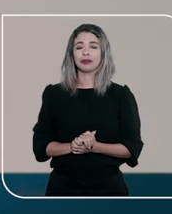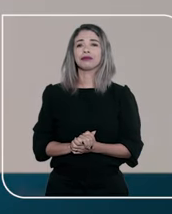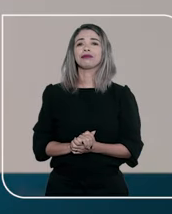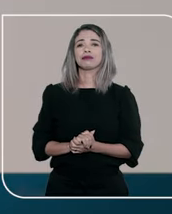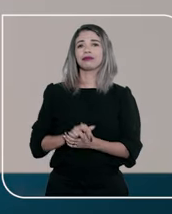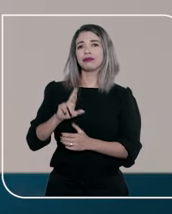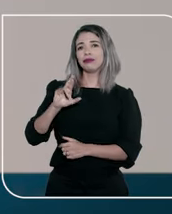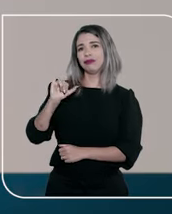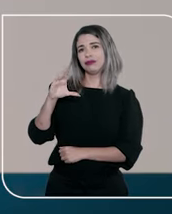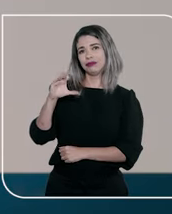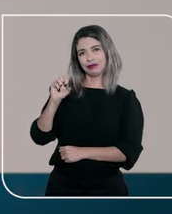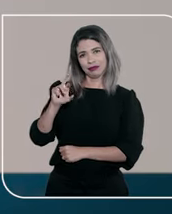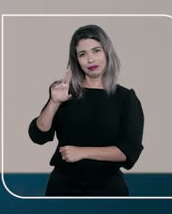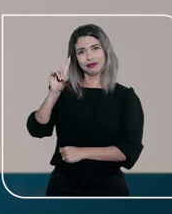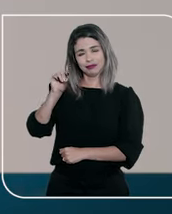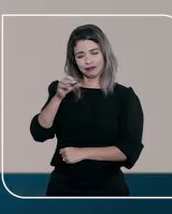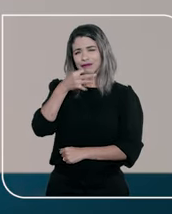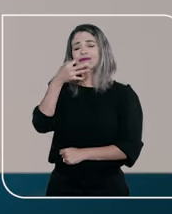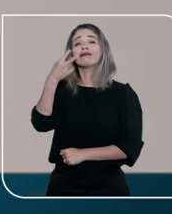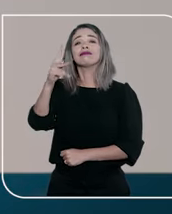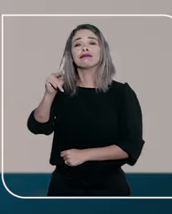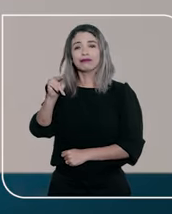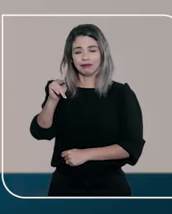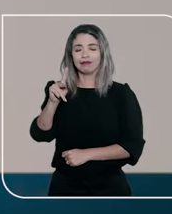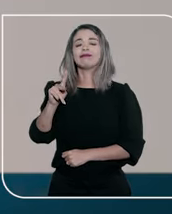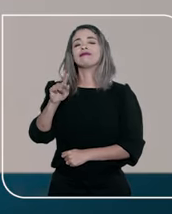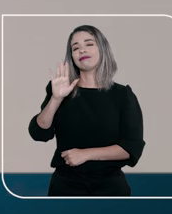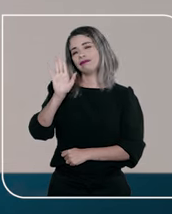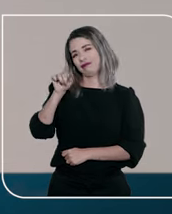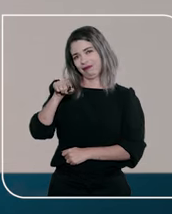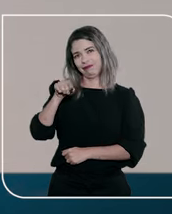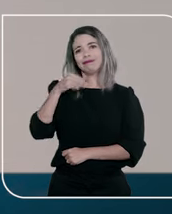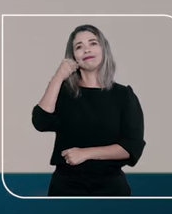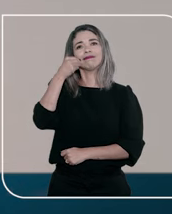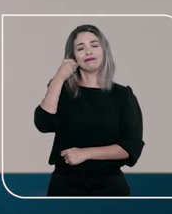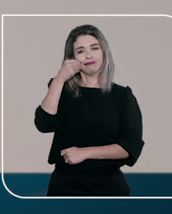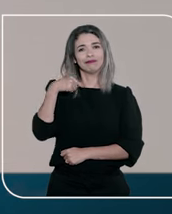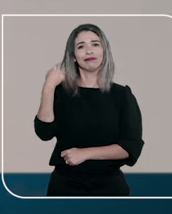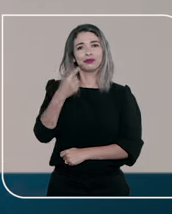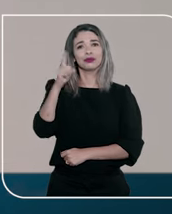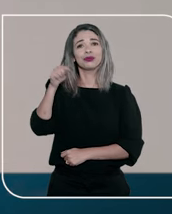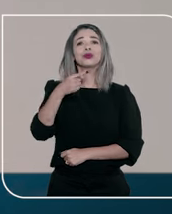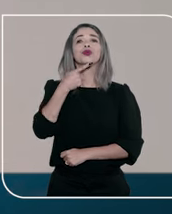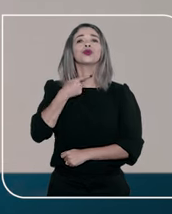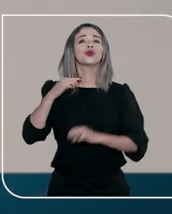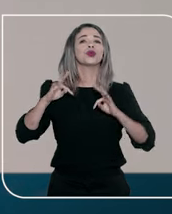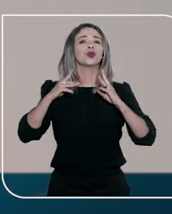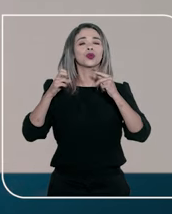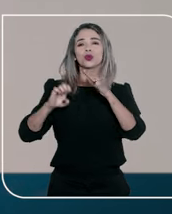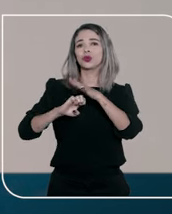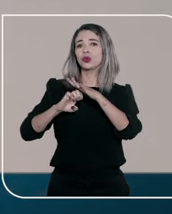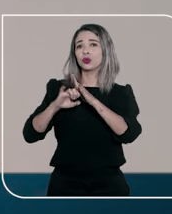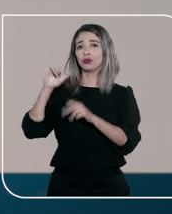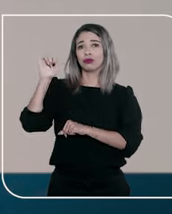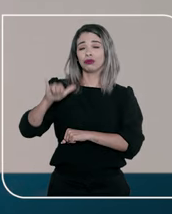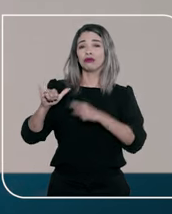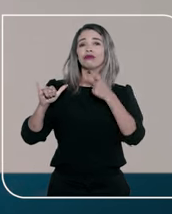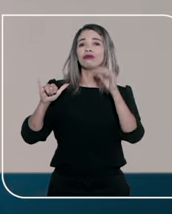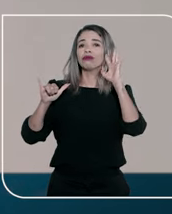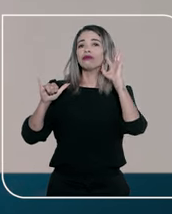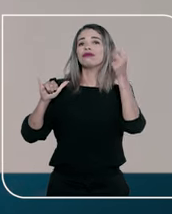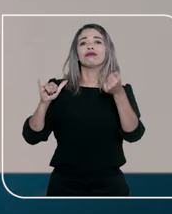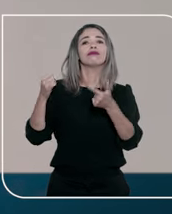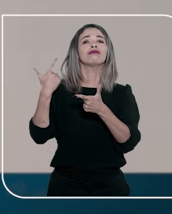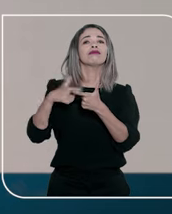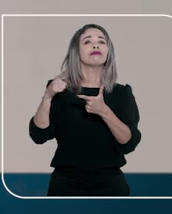Bruno colocou, pela nossa experiência também, é desejo de todas as companhias aéreas resolver qualquer reclamação,